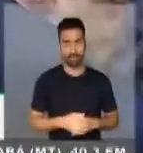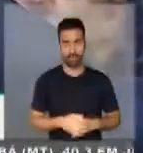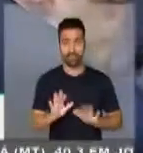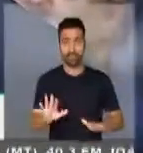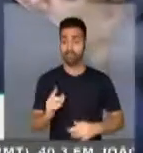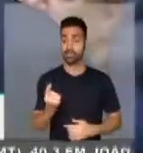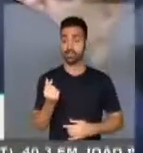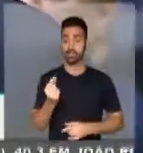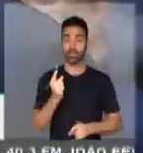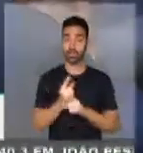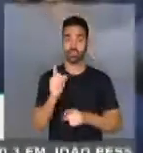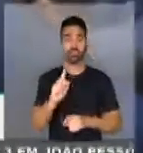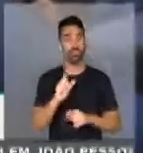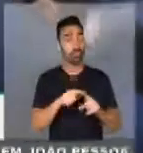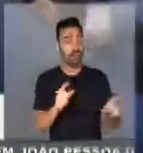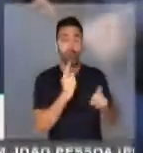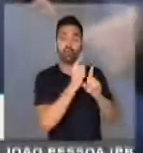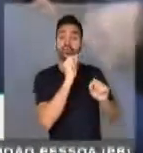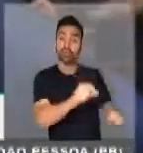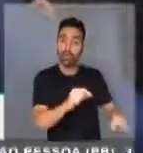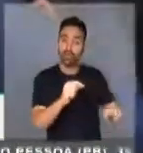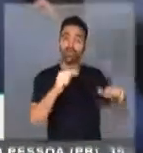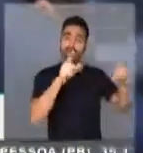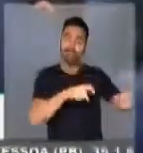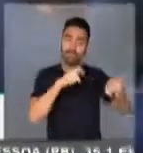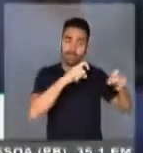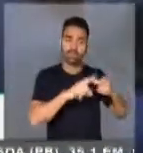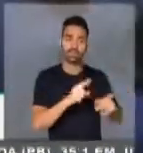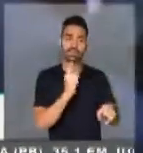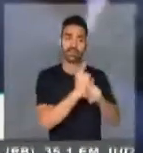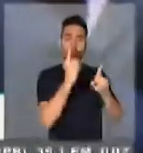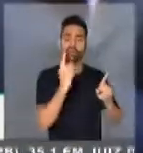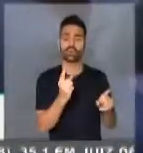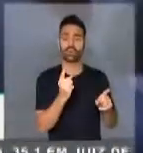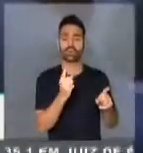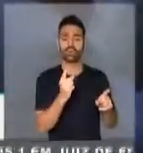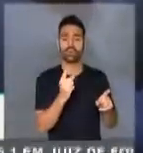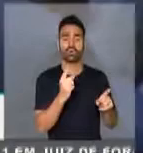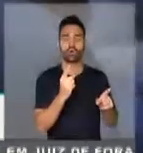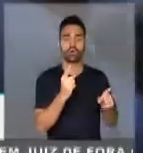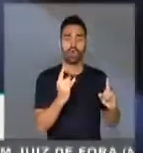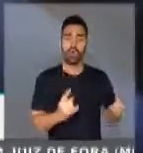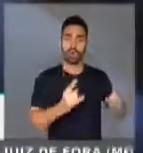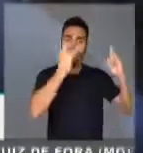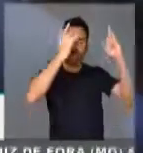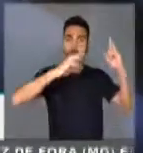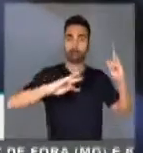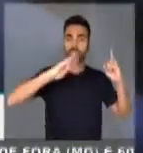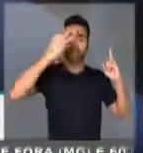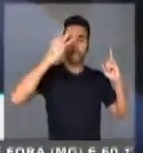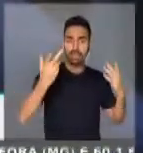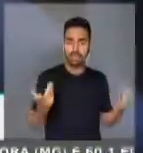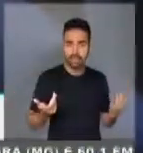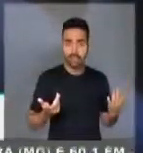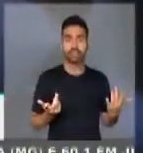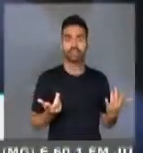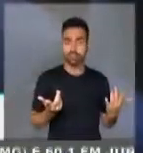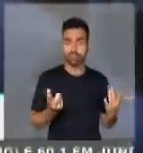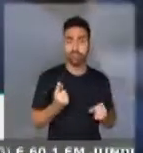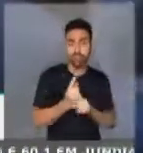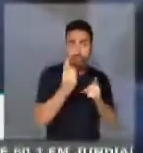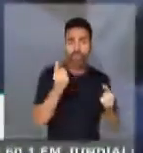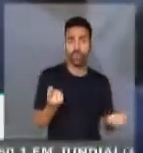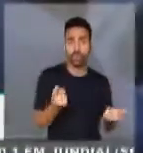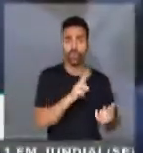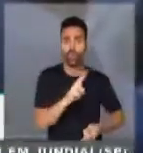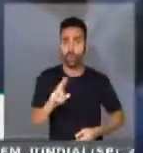foi achado, mas foi achado fazenda, sítio, foi achado triplex, apartamentos, entre outras coisas.